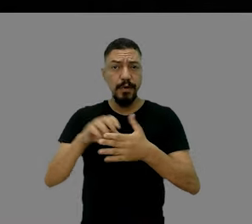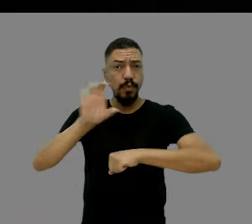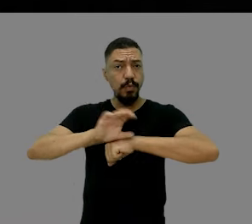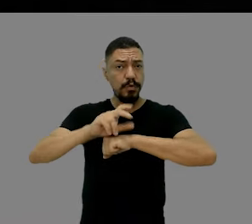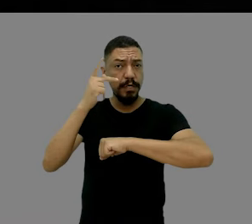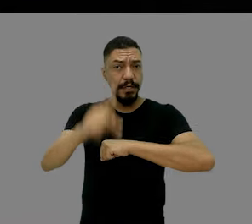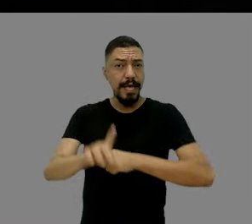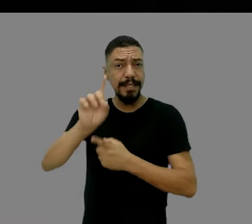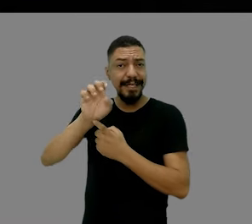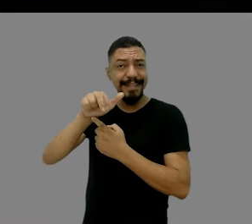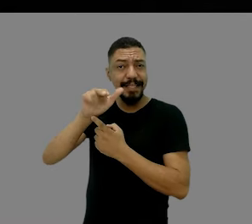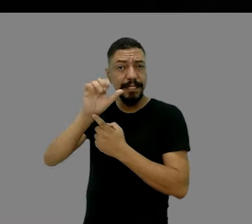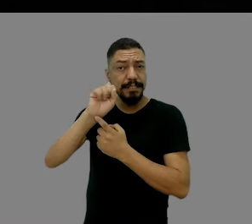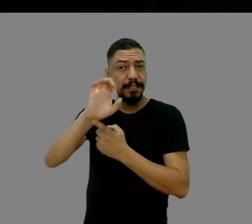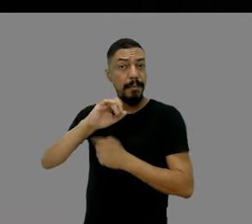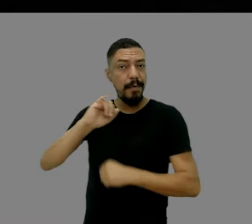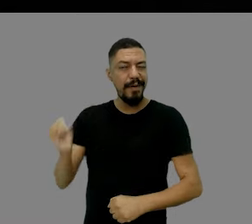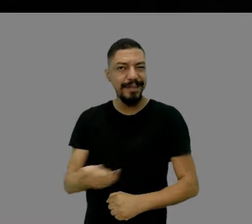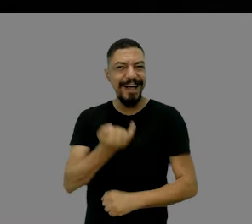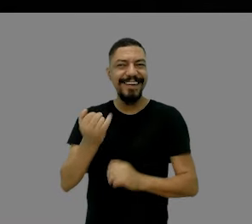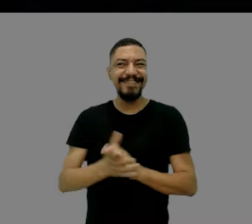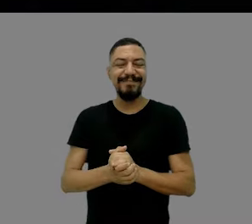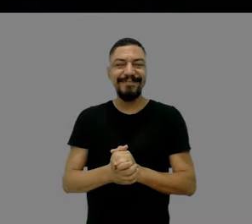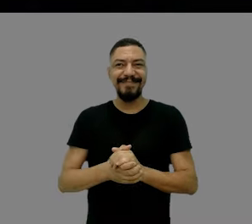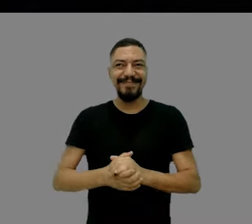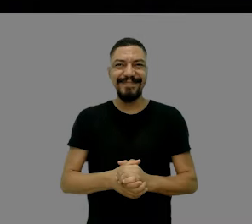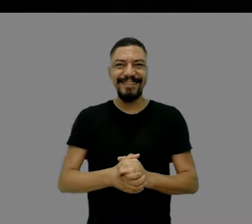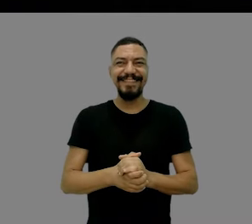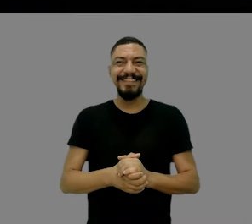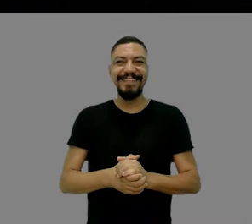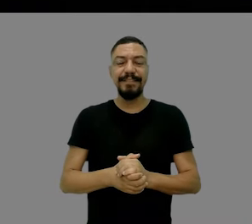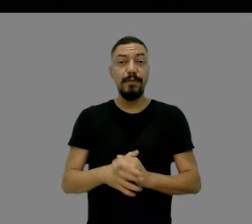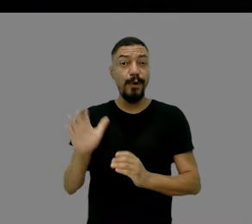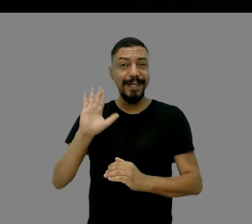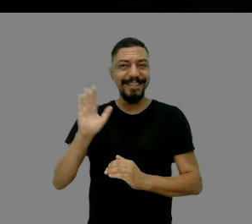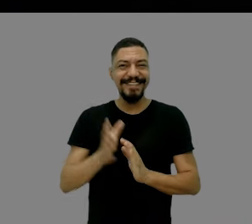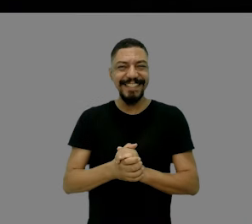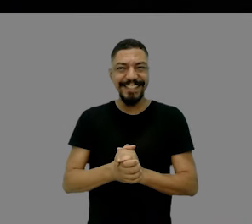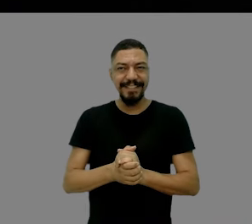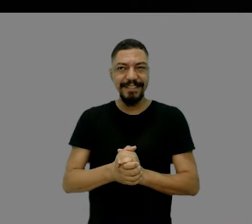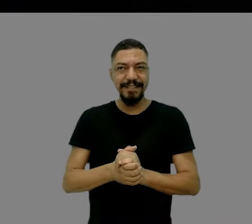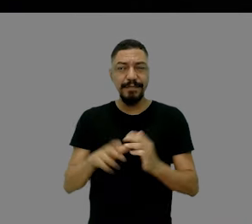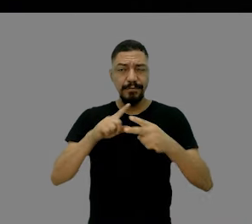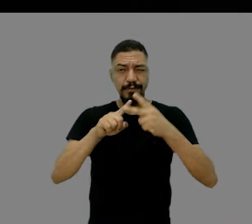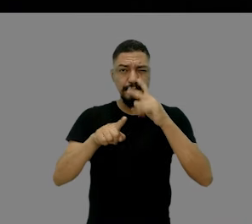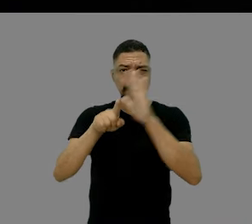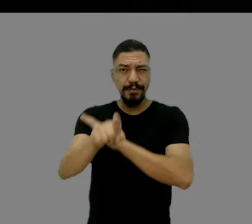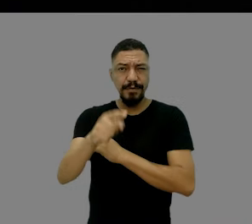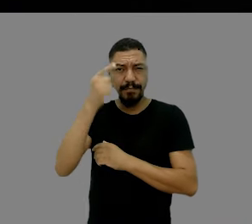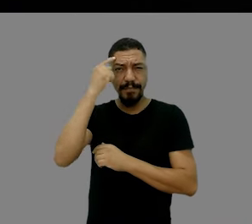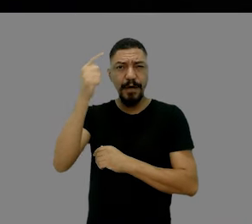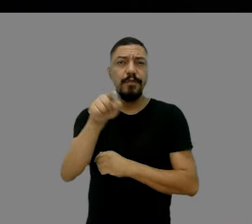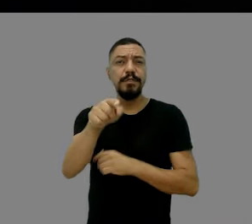Oi. São duas perguntas. Uma é um pouquinho que você comentou sobre quinais aproximados no caso de MEI, para não ter que, ter uma EME,